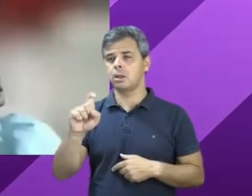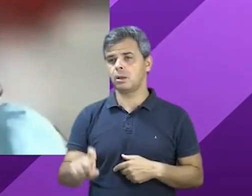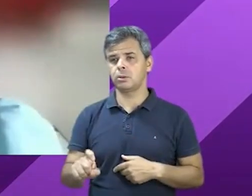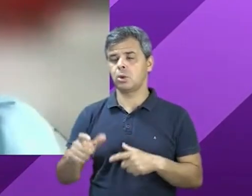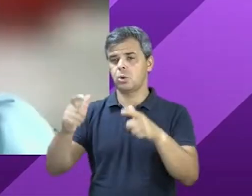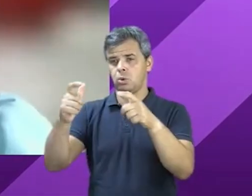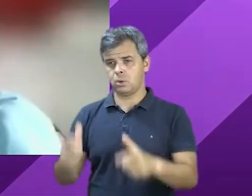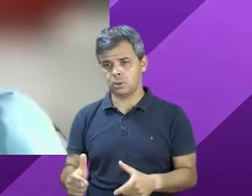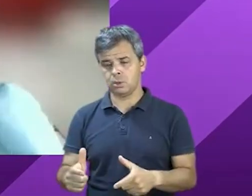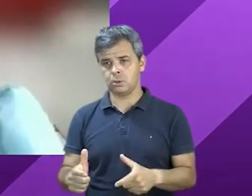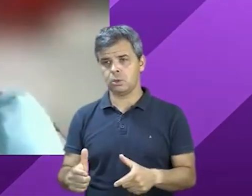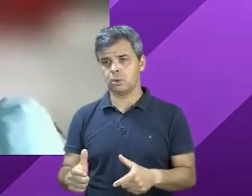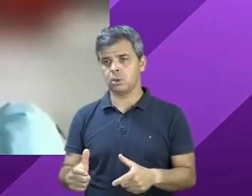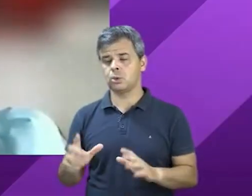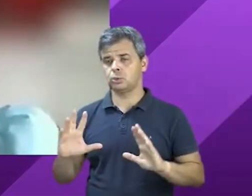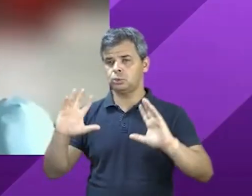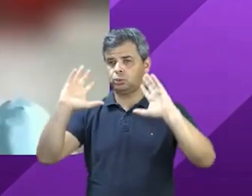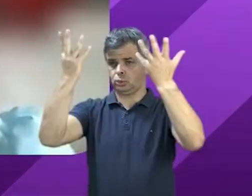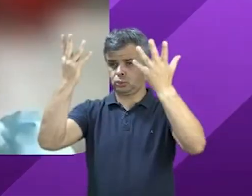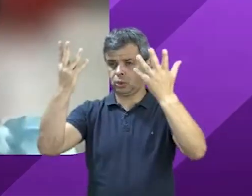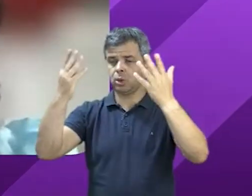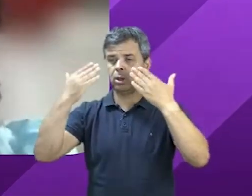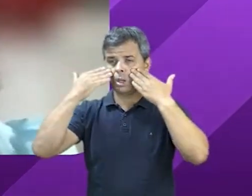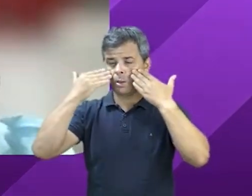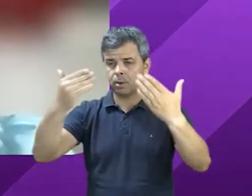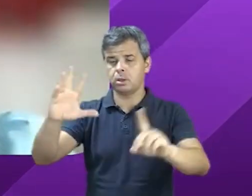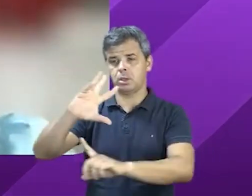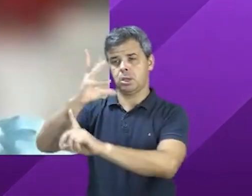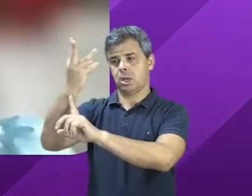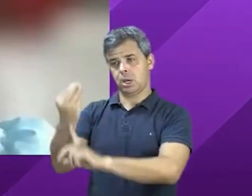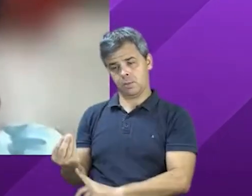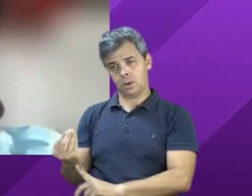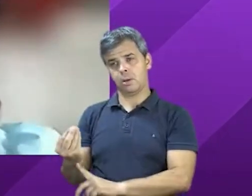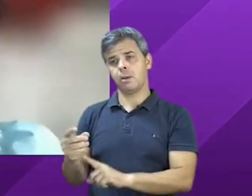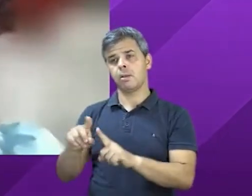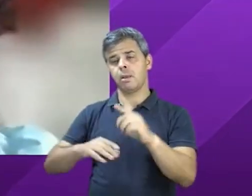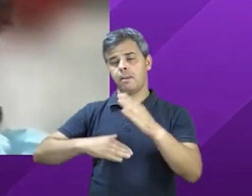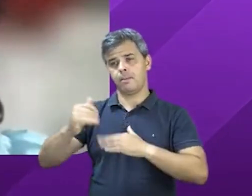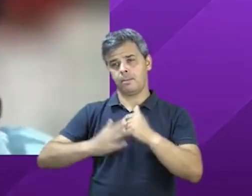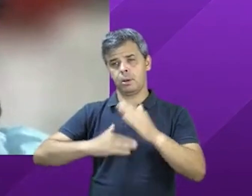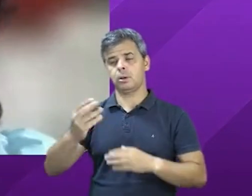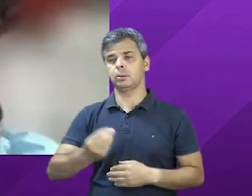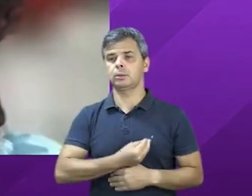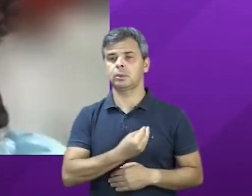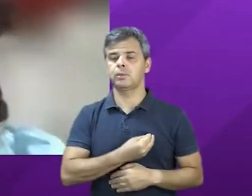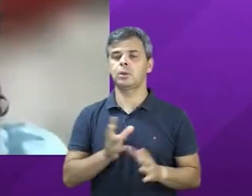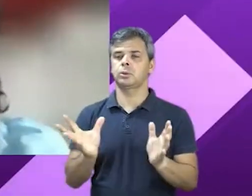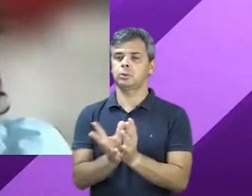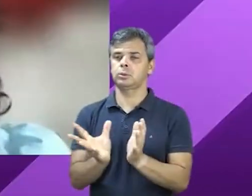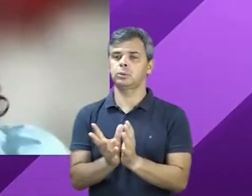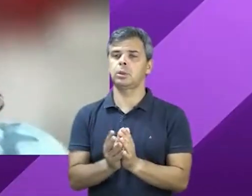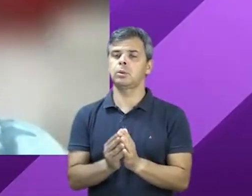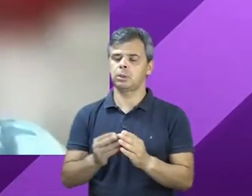os espaços dos eventos, né, das apresentações artísticas, também são espaços práticos de vivências coletivas